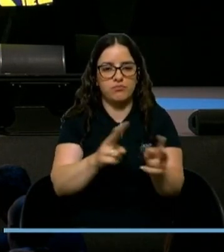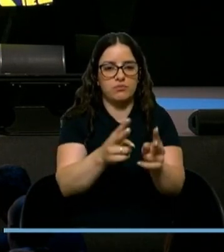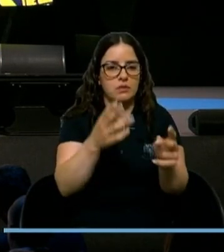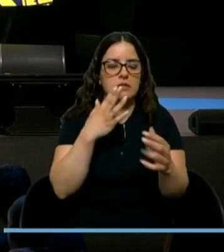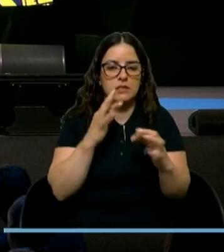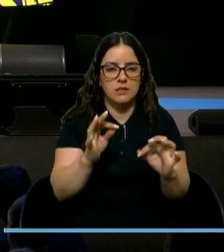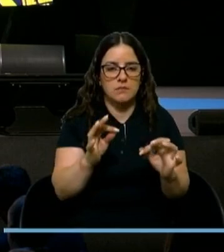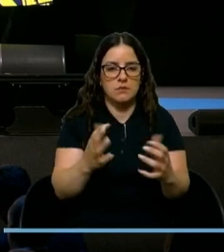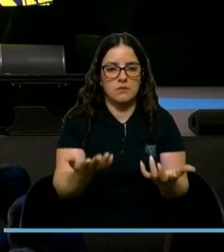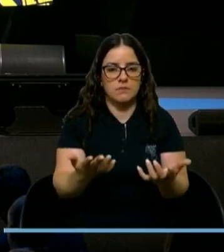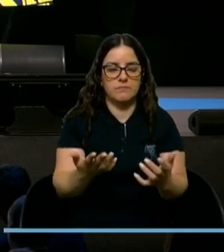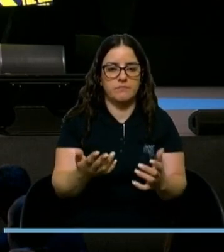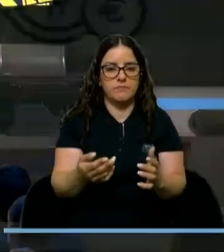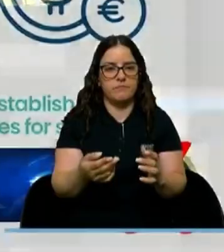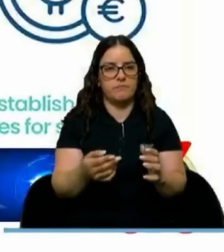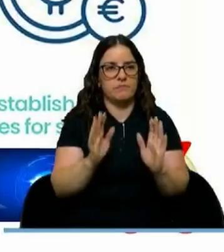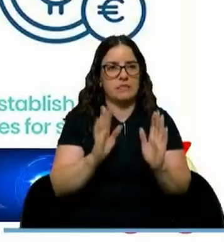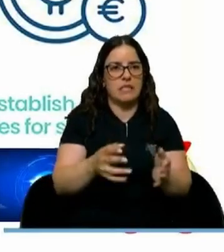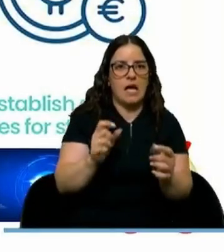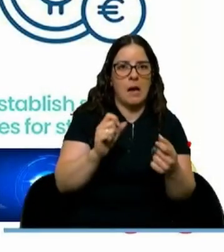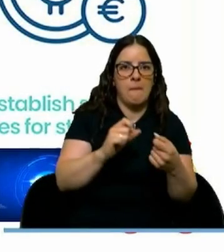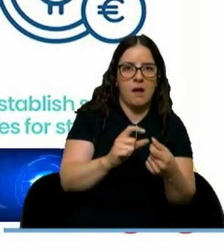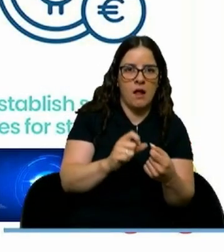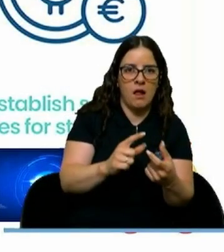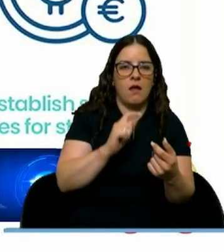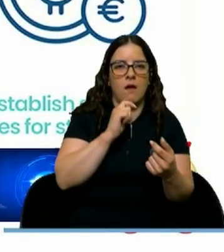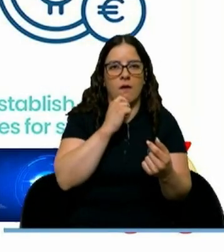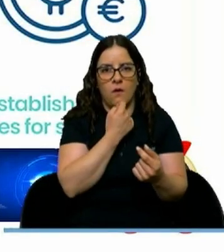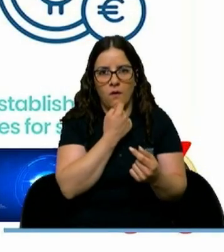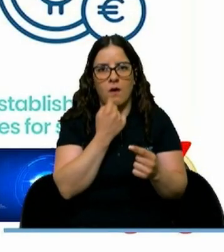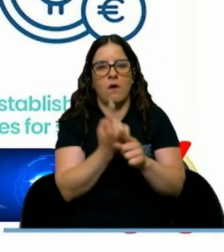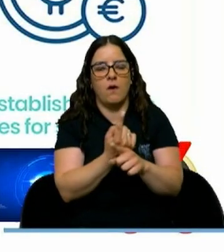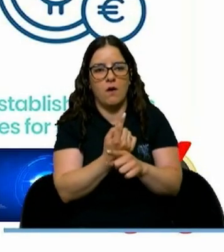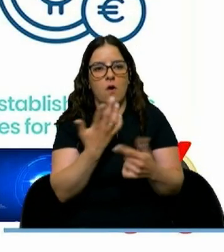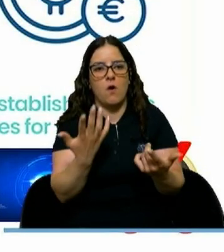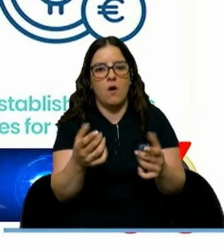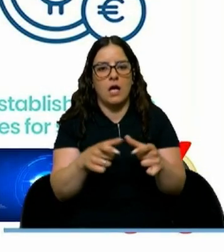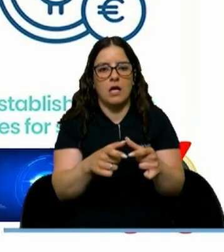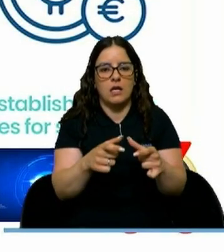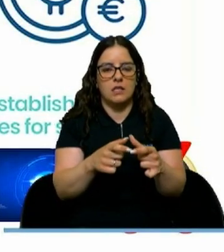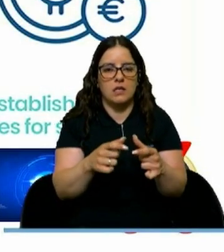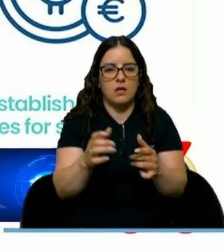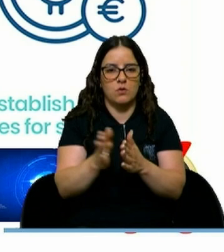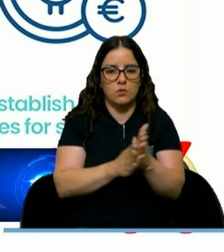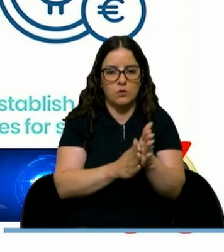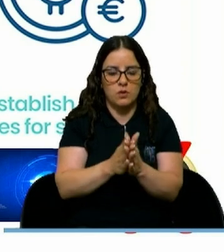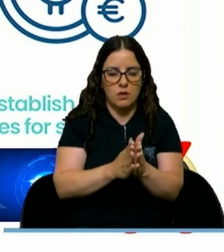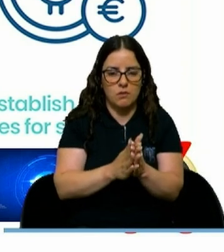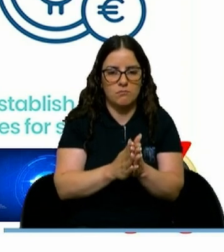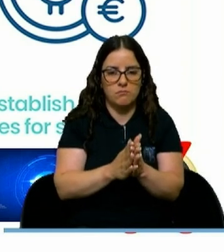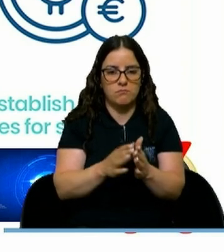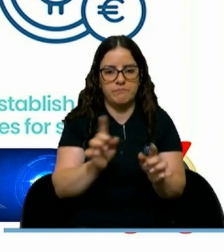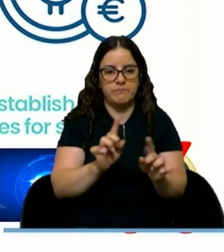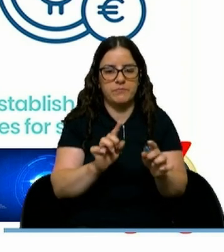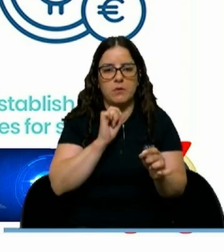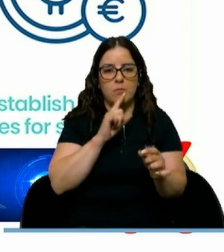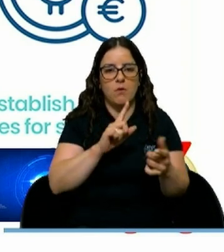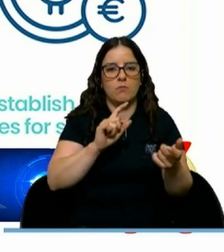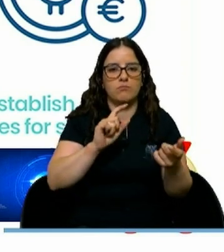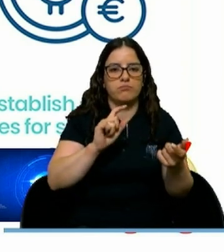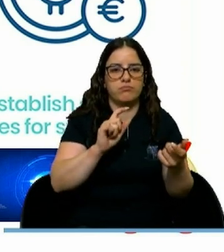ter que entrar com e-mails e passwords, ou sequer utilizar o cartão de débito nas lojas, posso passar a utilizar QR Codes para tudo, como faz a